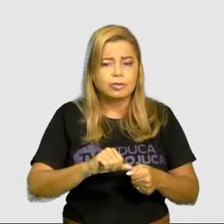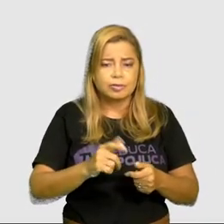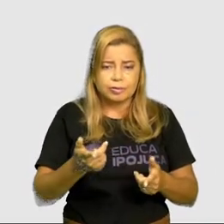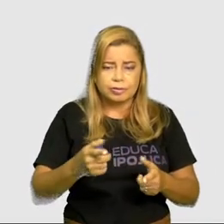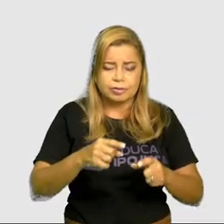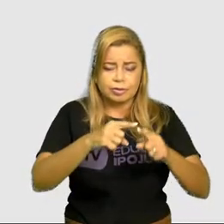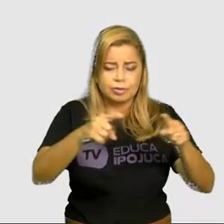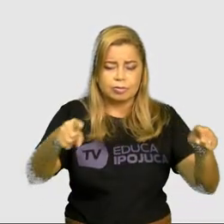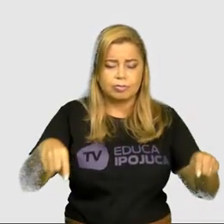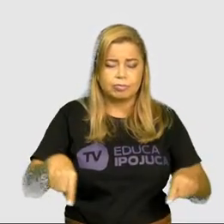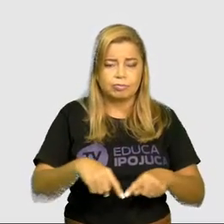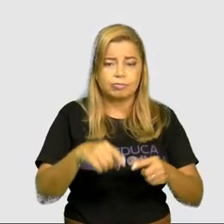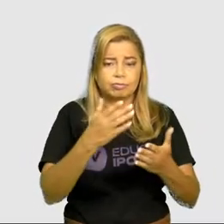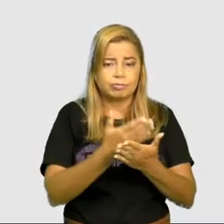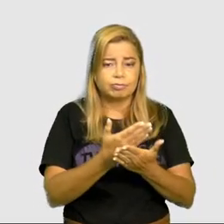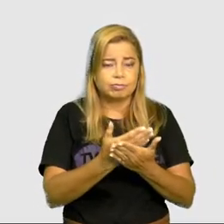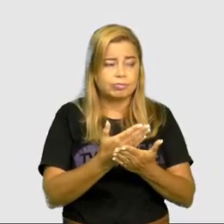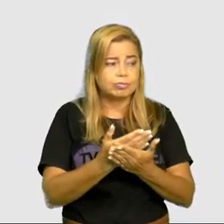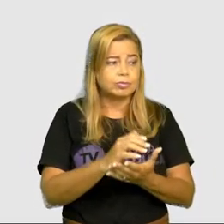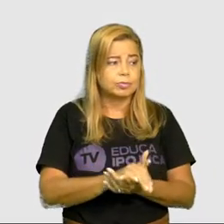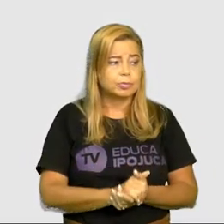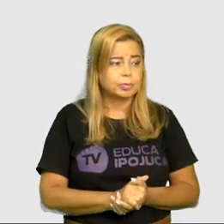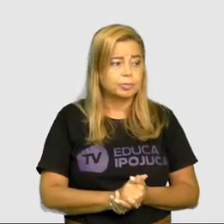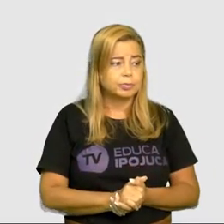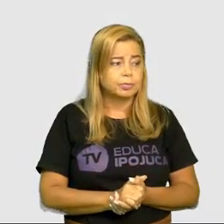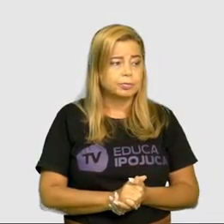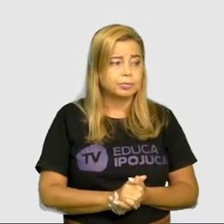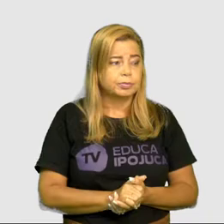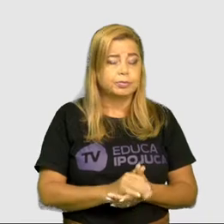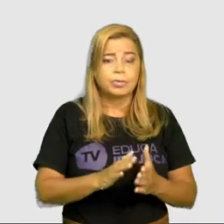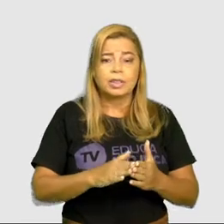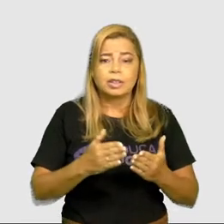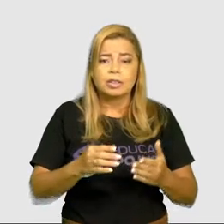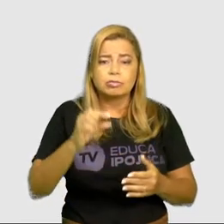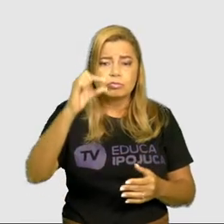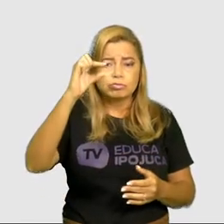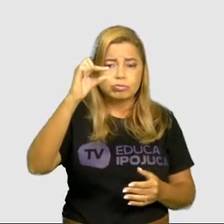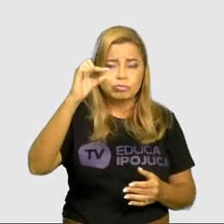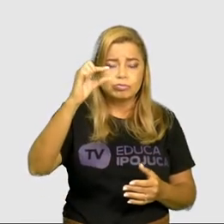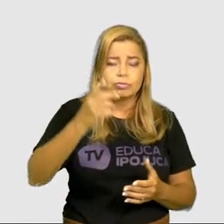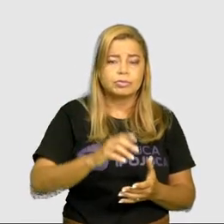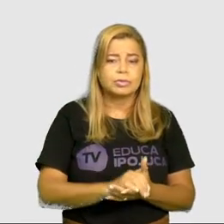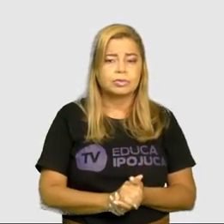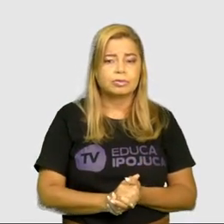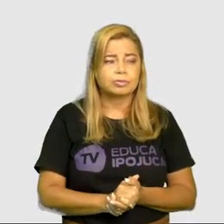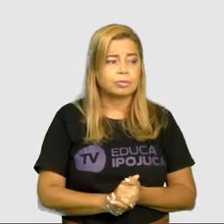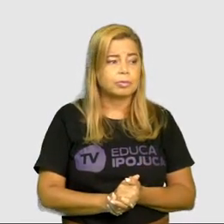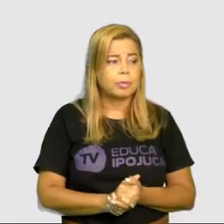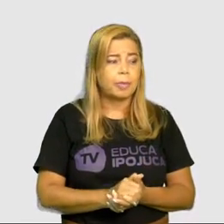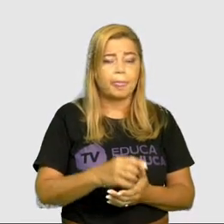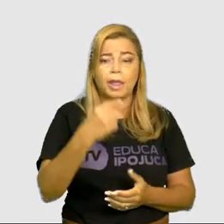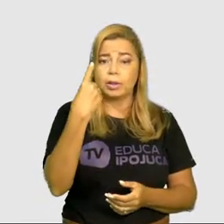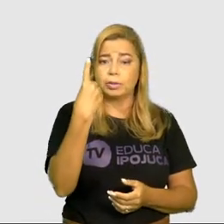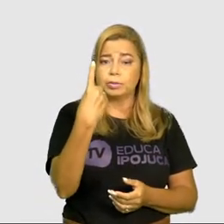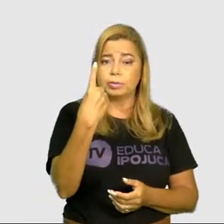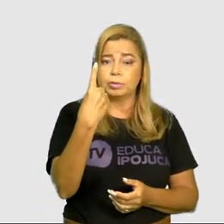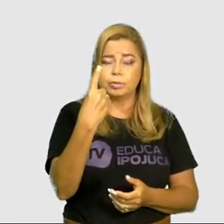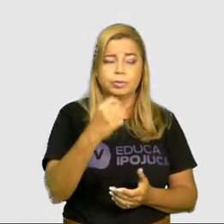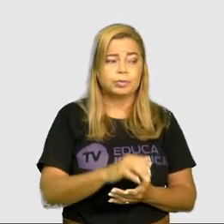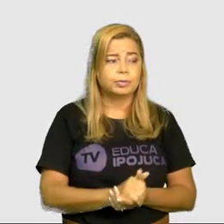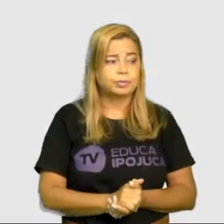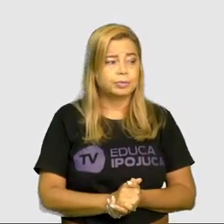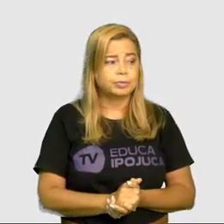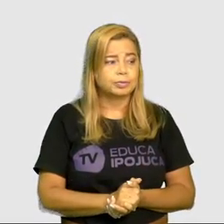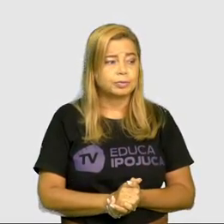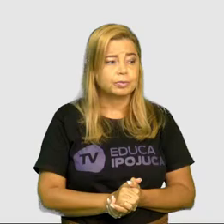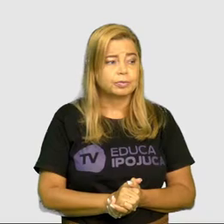entender, ó, que... Se você vê aqui esses cubinhos, cada cubinho vale uma